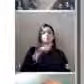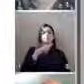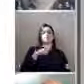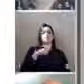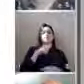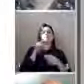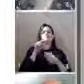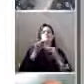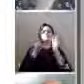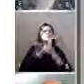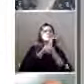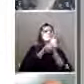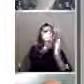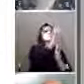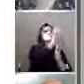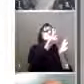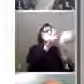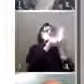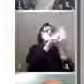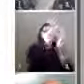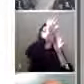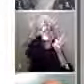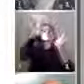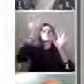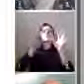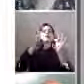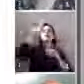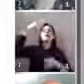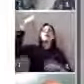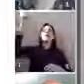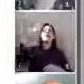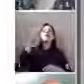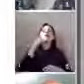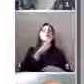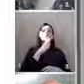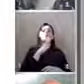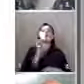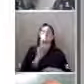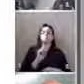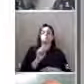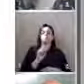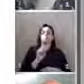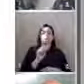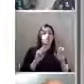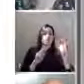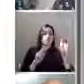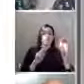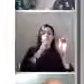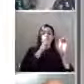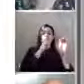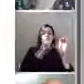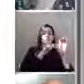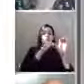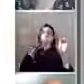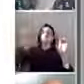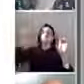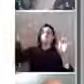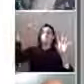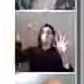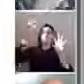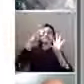muito específicas do globo, né? Às vezes, essa região, ela converge duas nações e